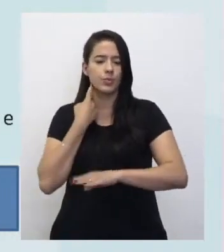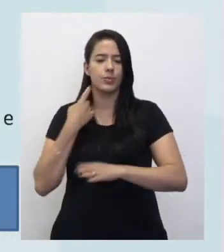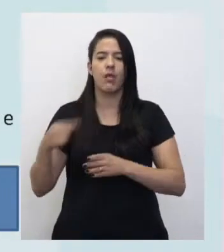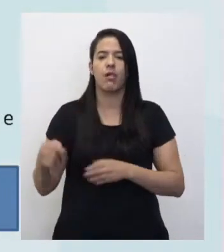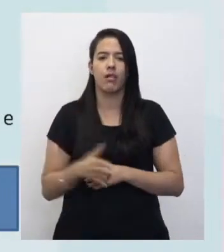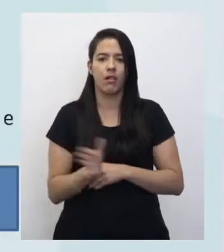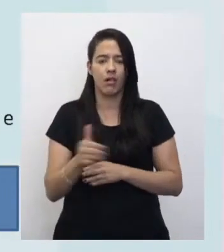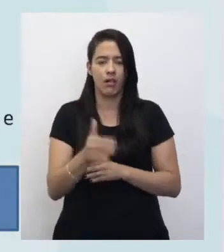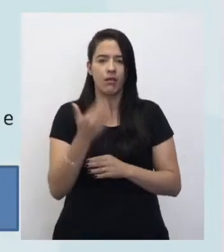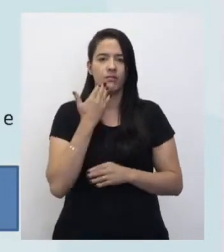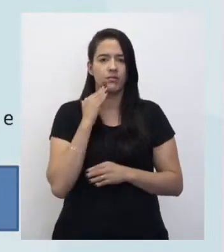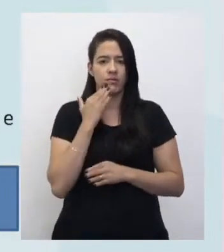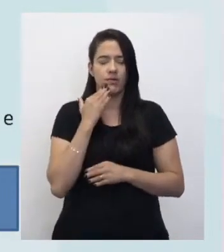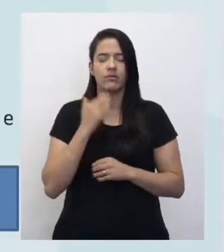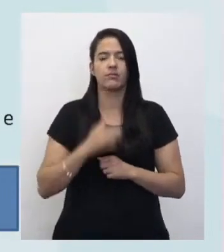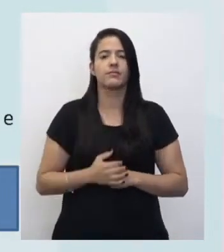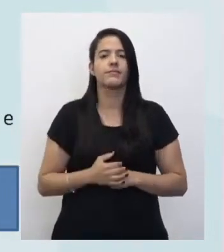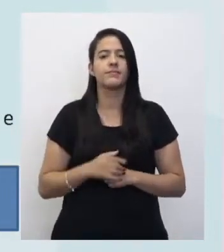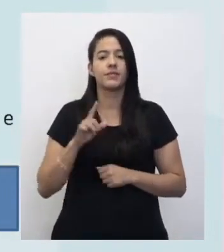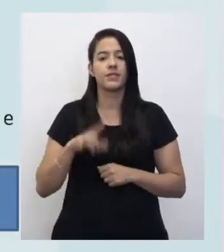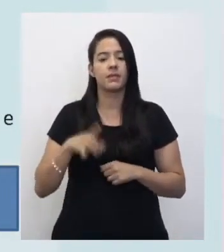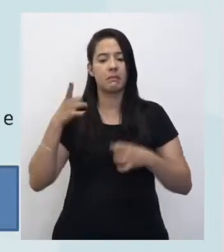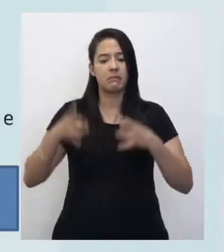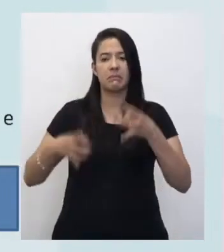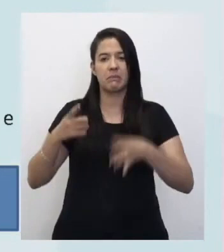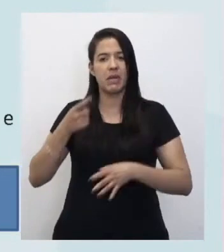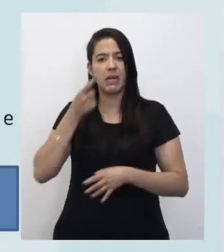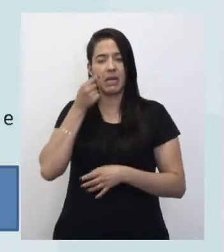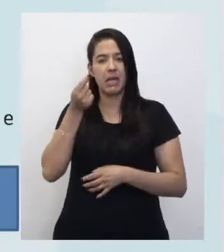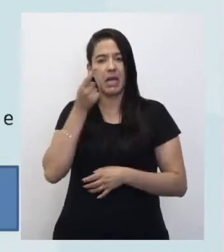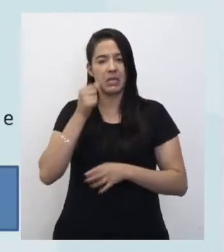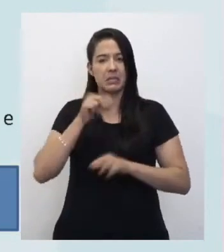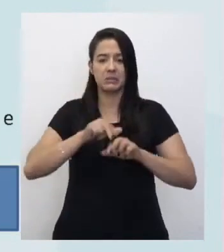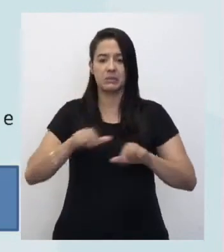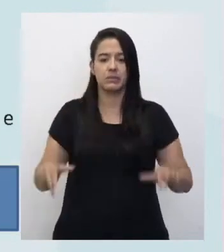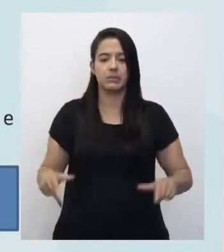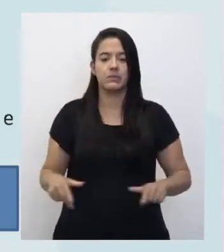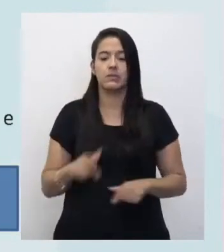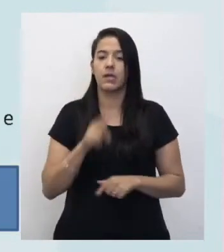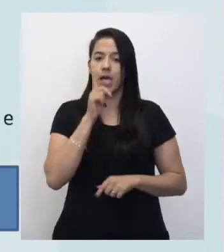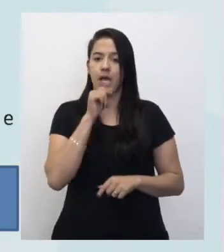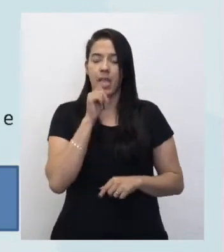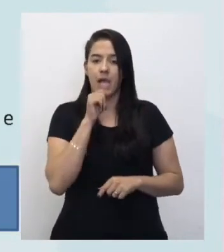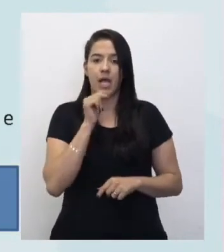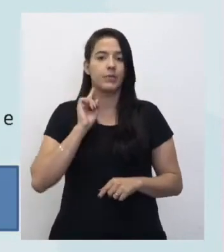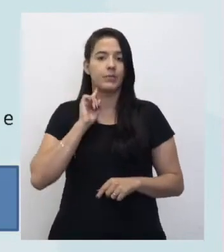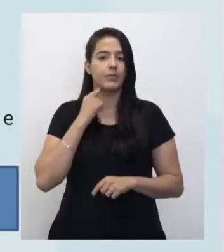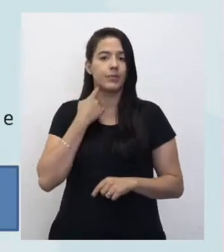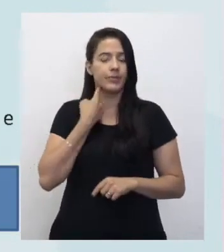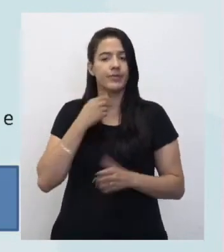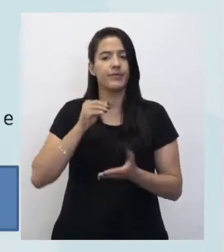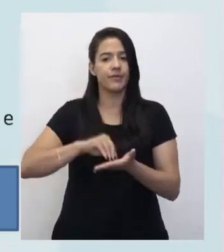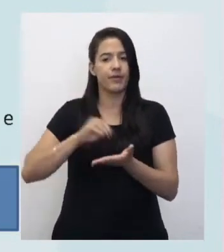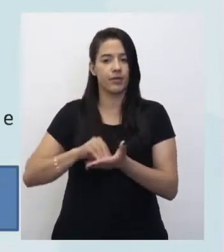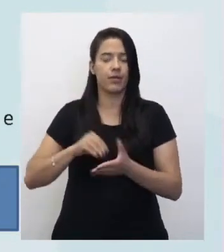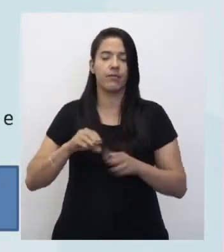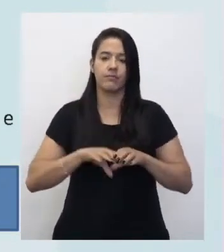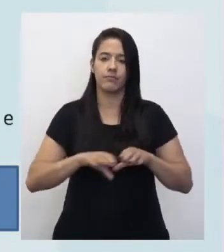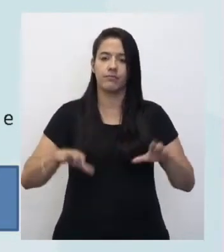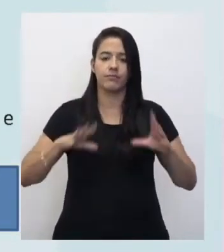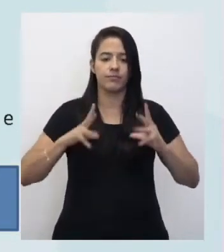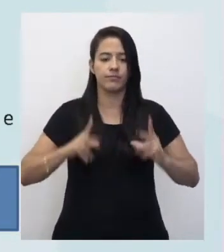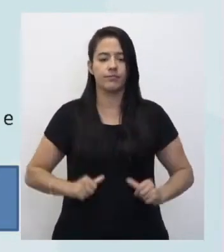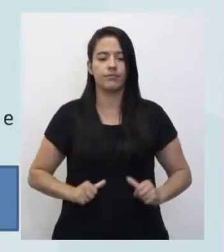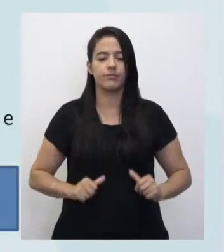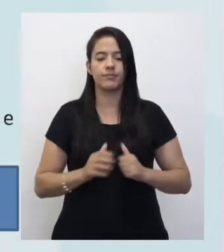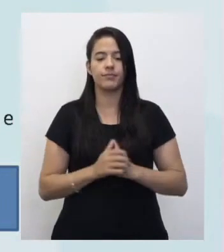tortas, pragas urbanas como ratos, água poluída devido à falta de saneamento,